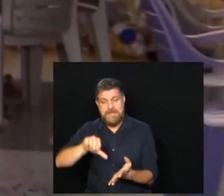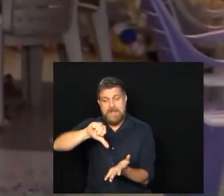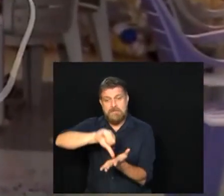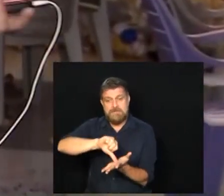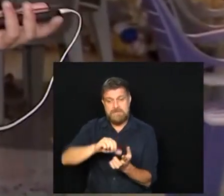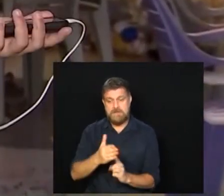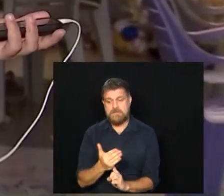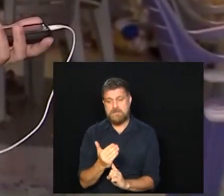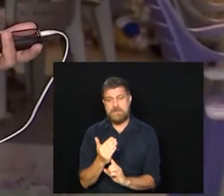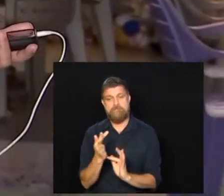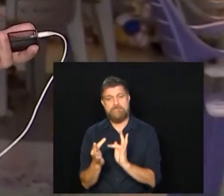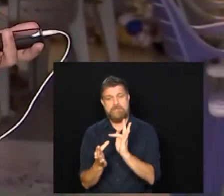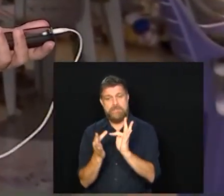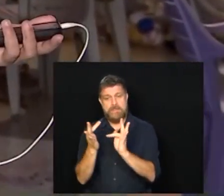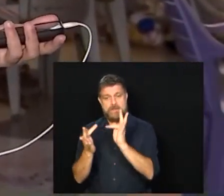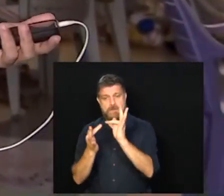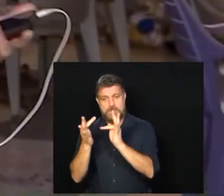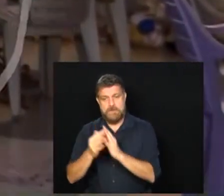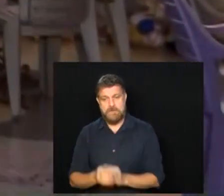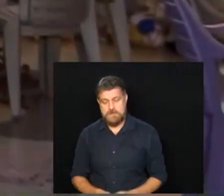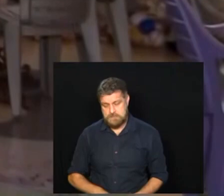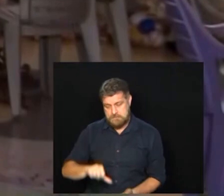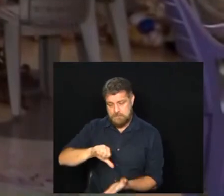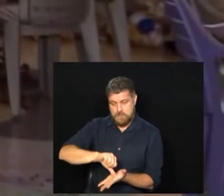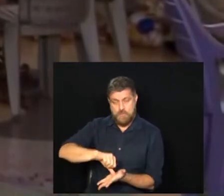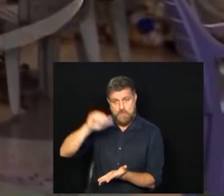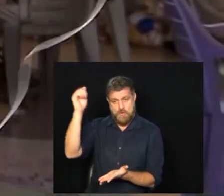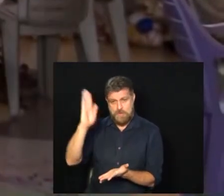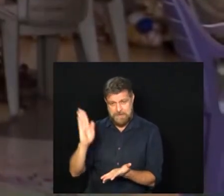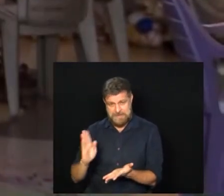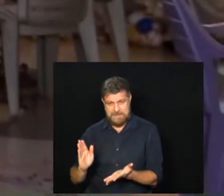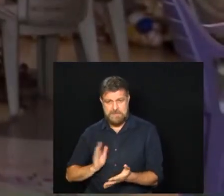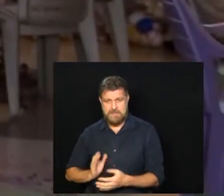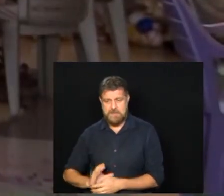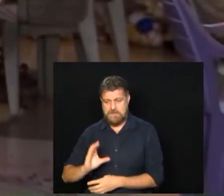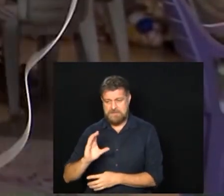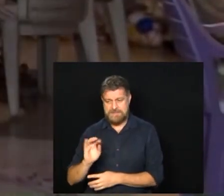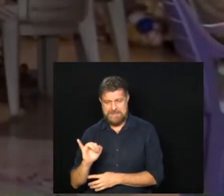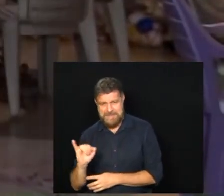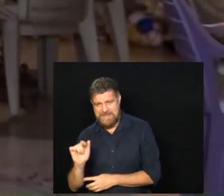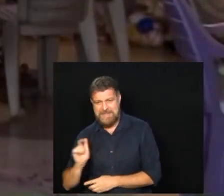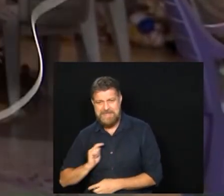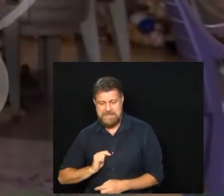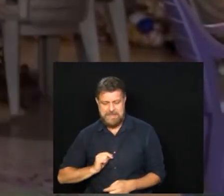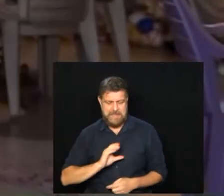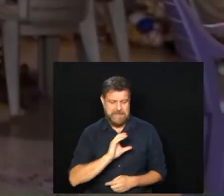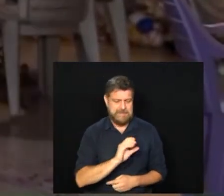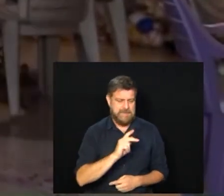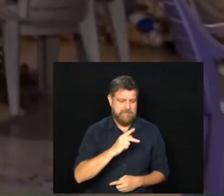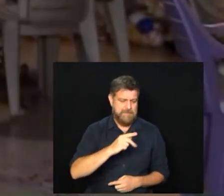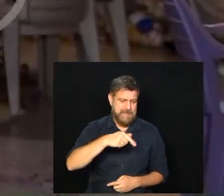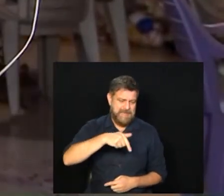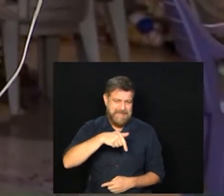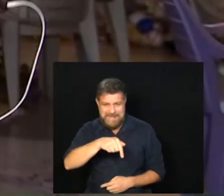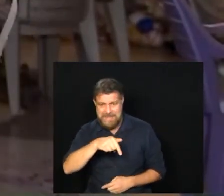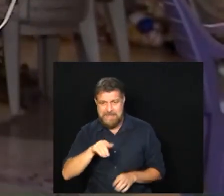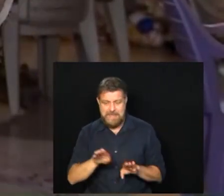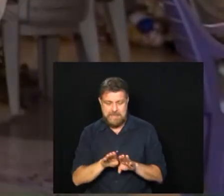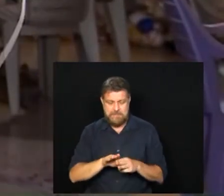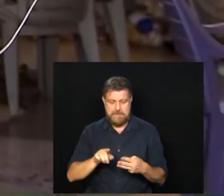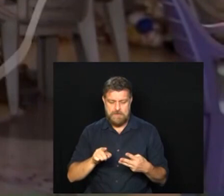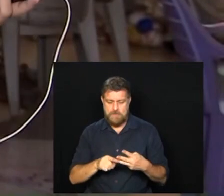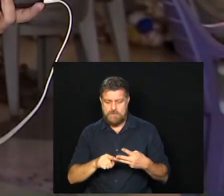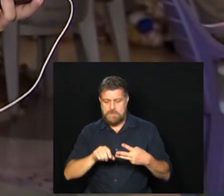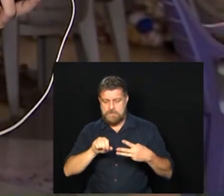né? Um dos maiores, acho que é o maior polo tecnológico do Brasil. Tem o CTI Renato Archer, tem o CPQD, tem o Sirius. Então essa região ela é